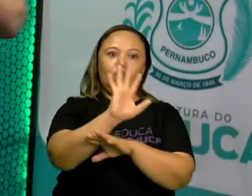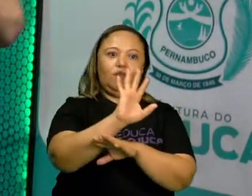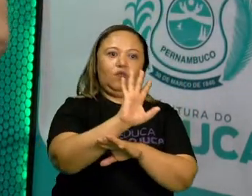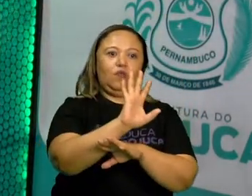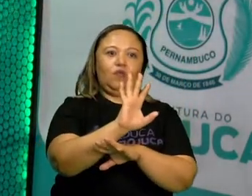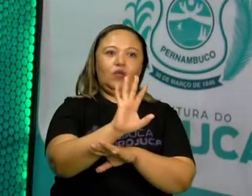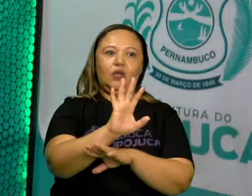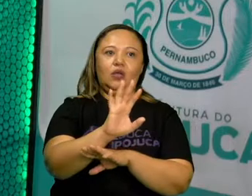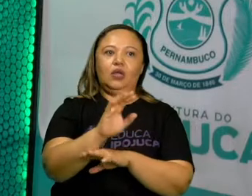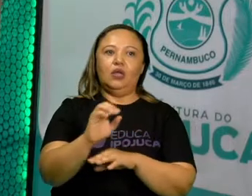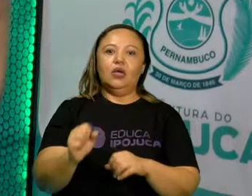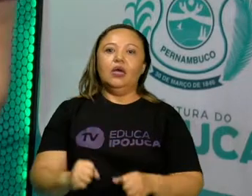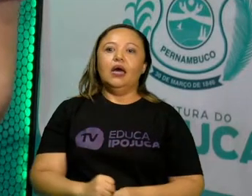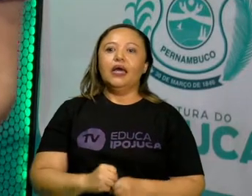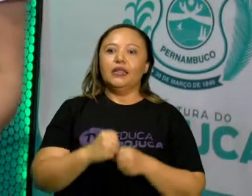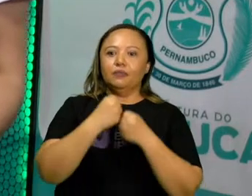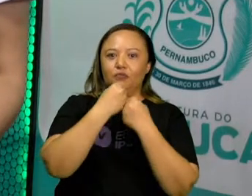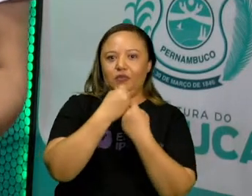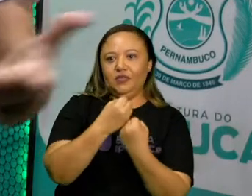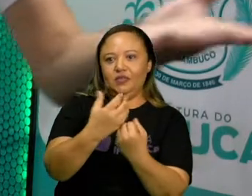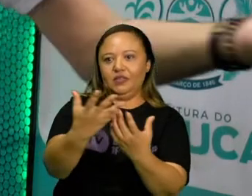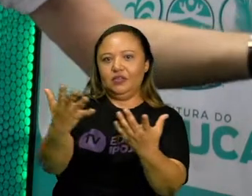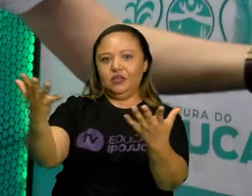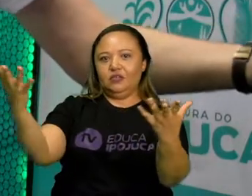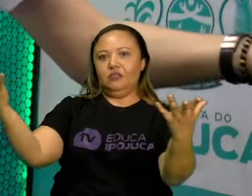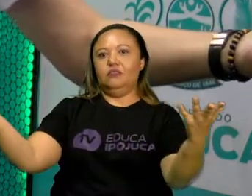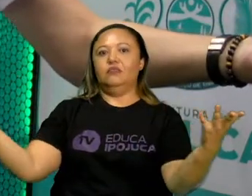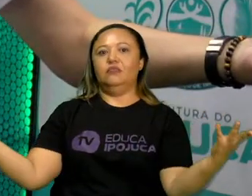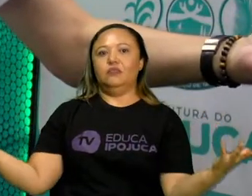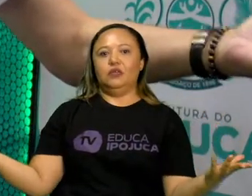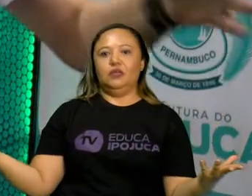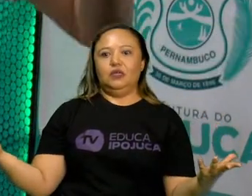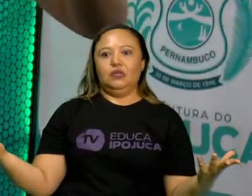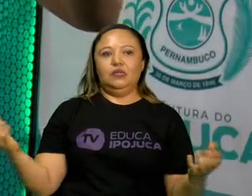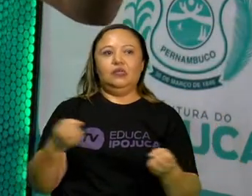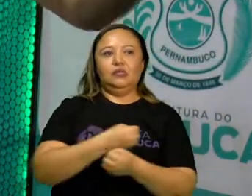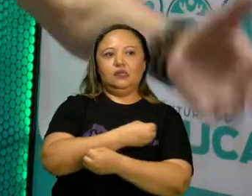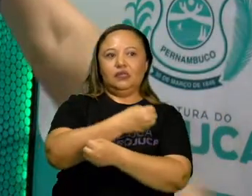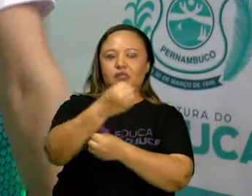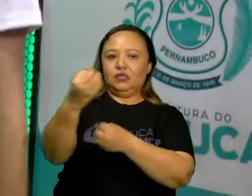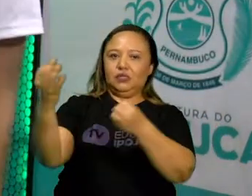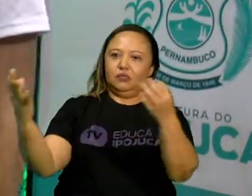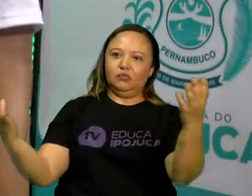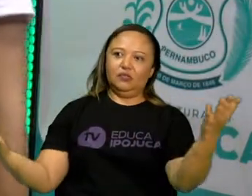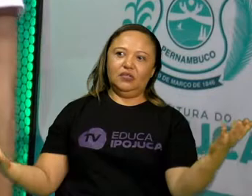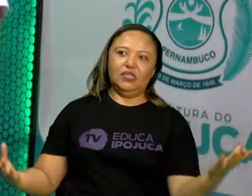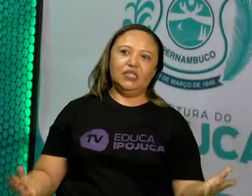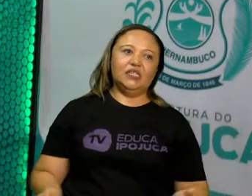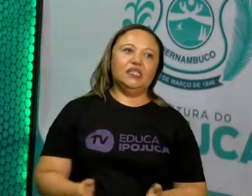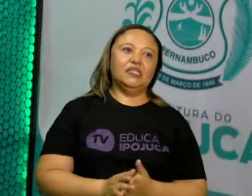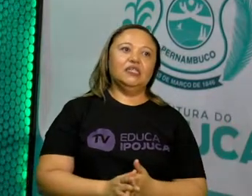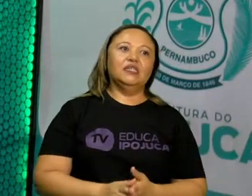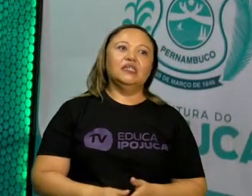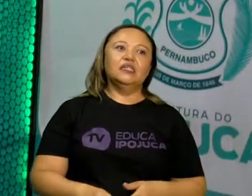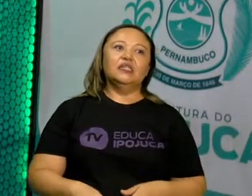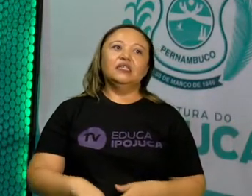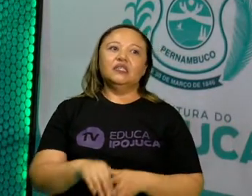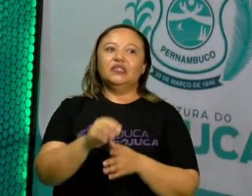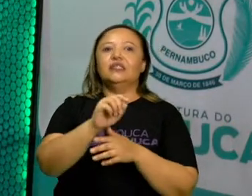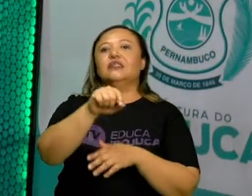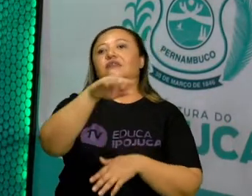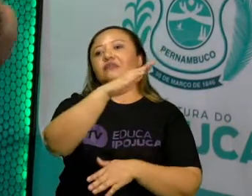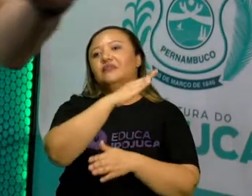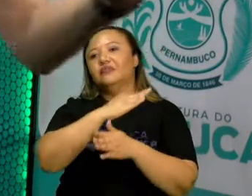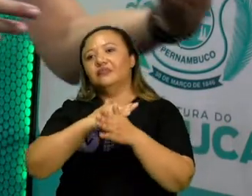depois você vai parar de distribuição tem que botar esse produto no Mercado festivais plataformas